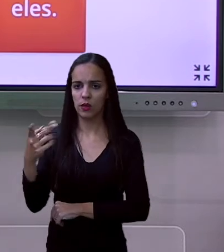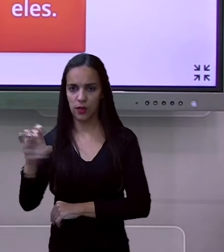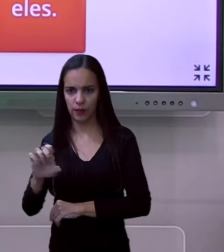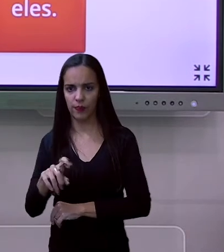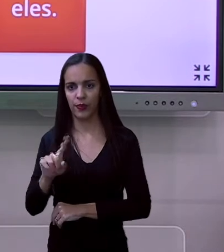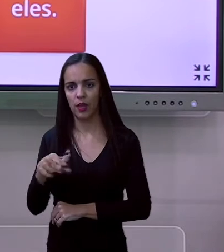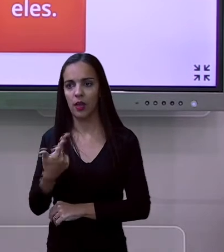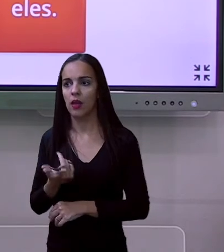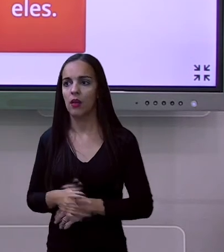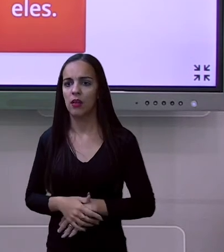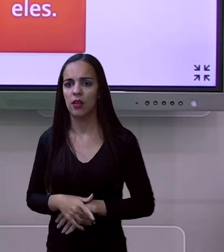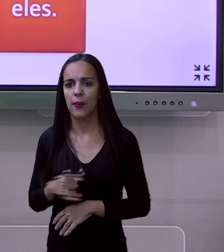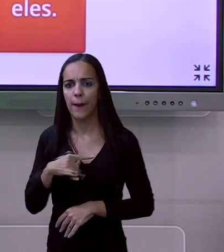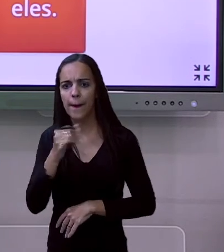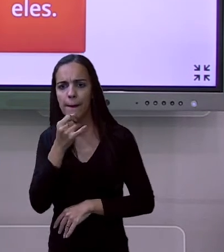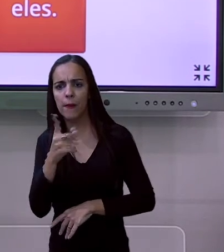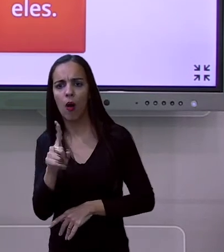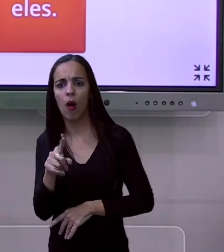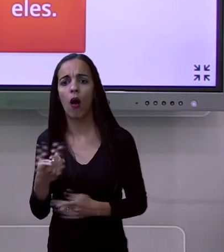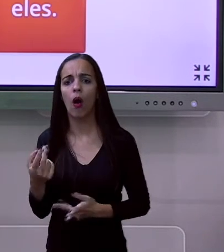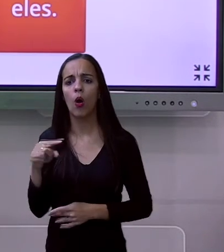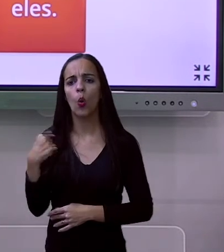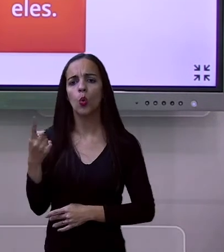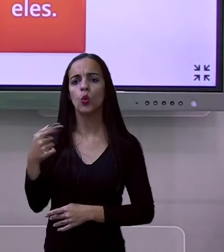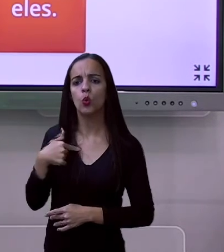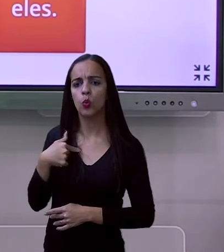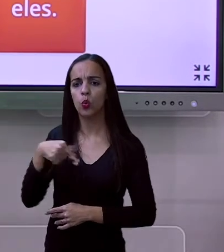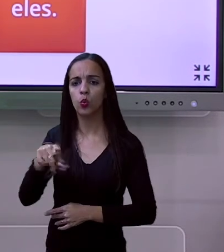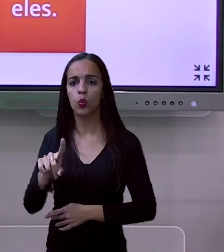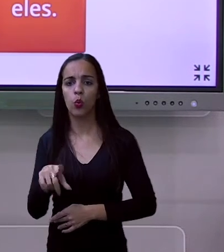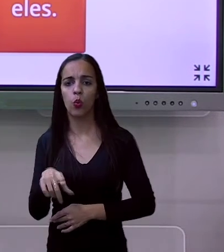Nós, vós e eles. Quais aqui são os pronomes oblíquos?